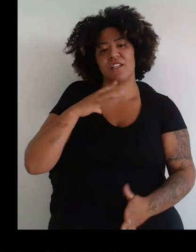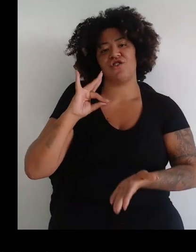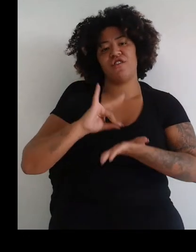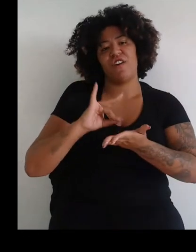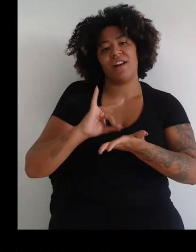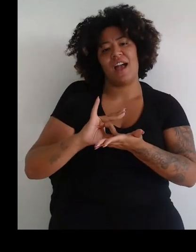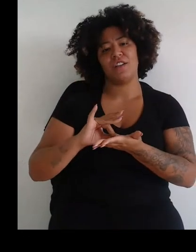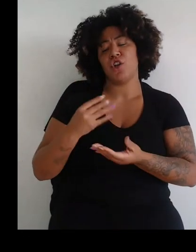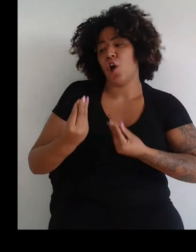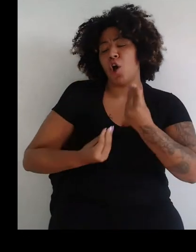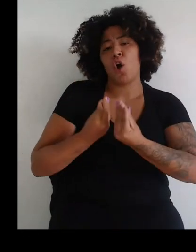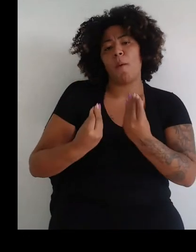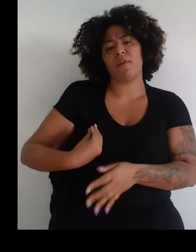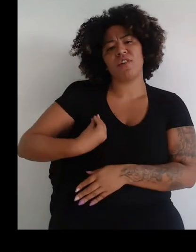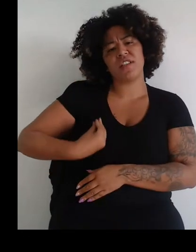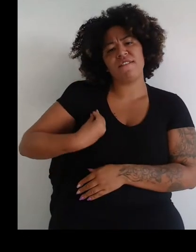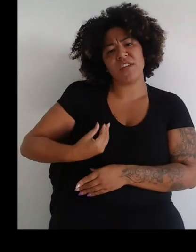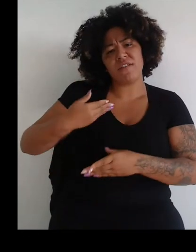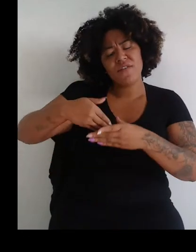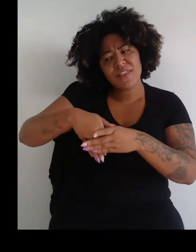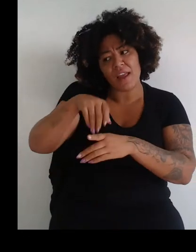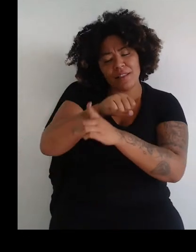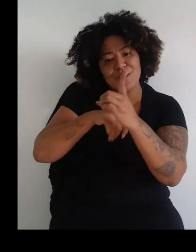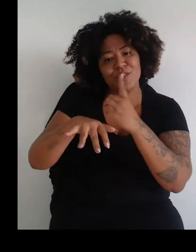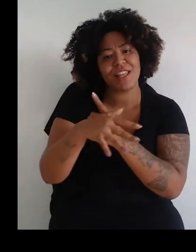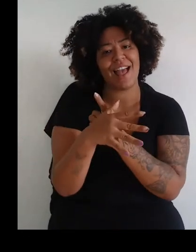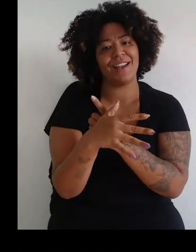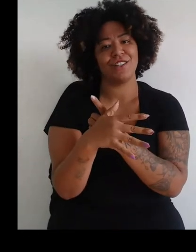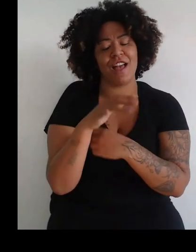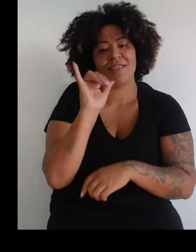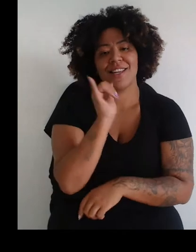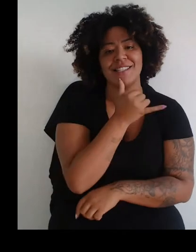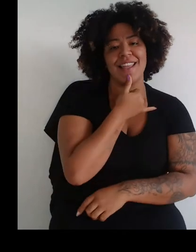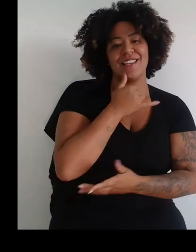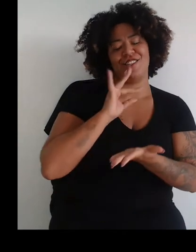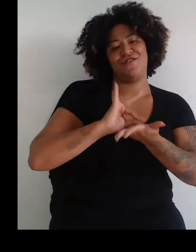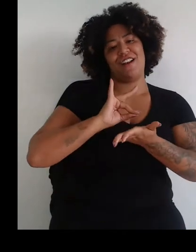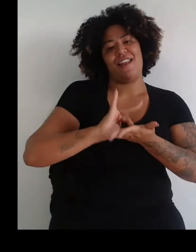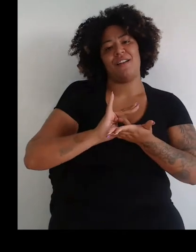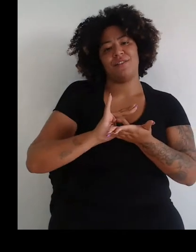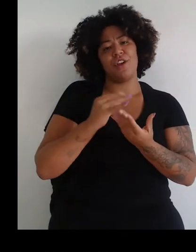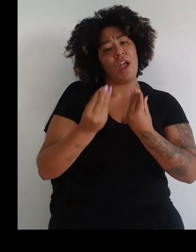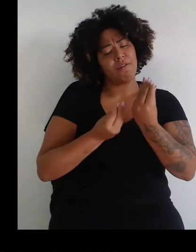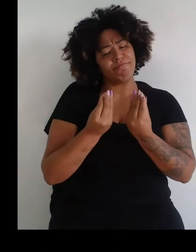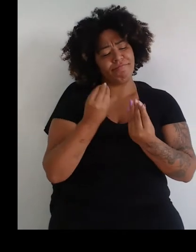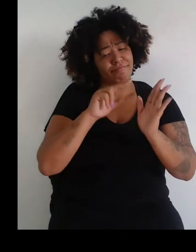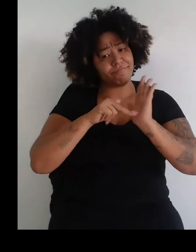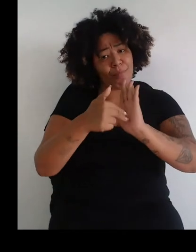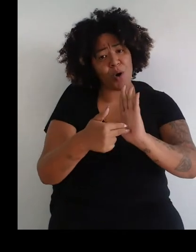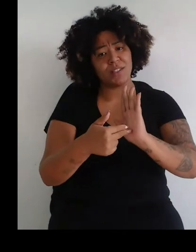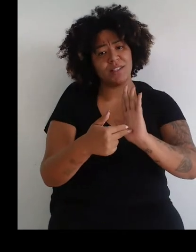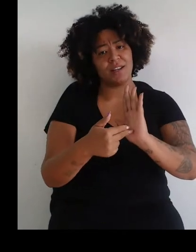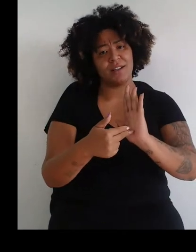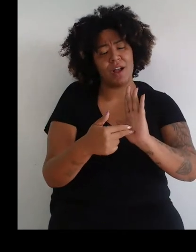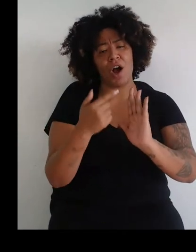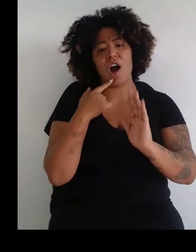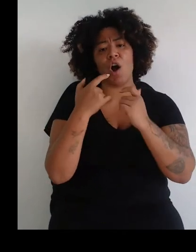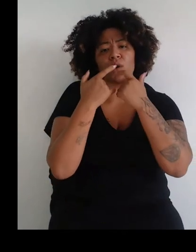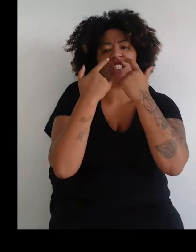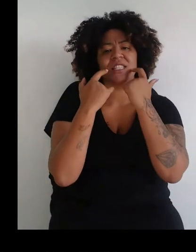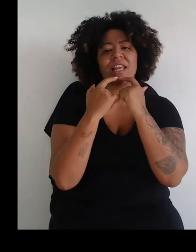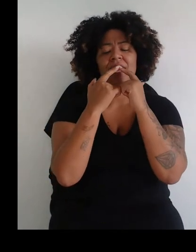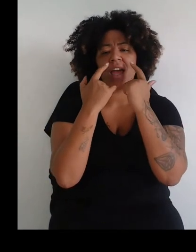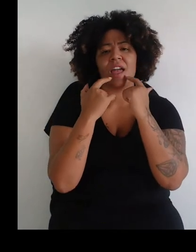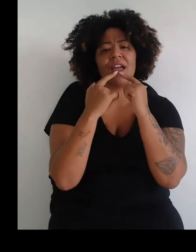nossos rostos como algo que desmorona e somos alternadamente dentes olhos ouvidos e